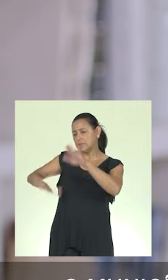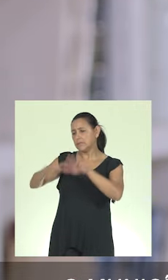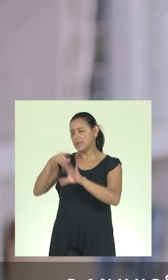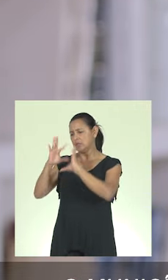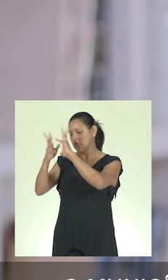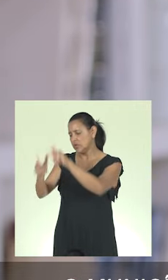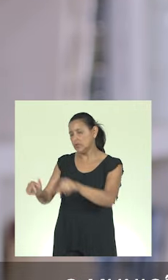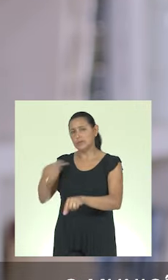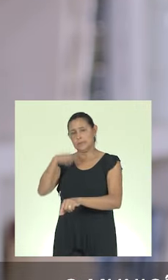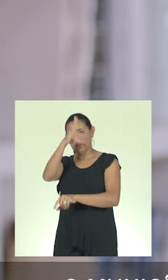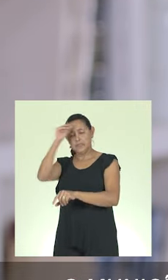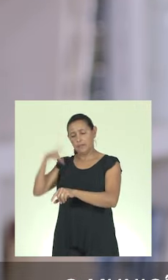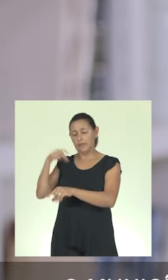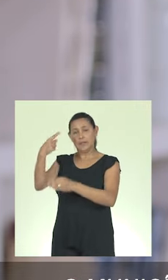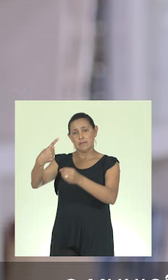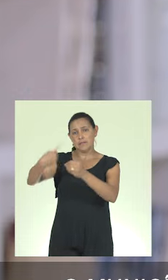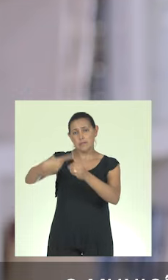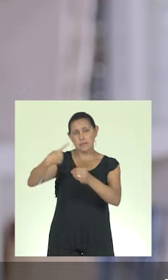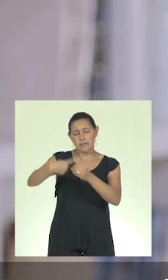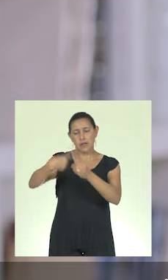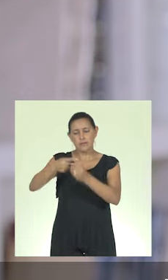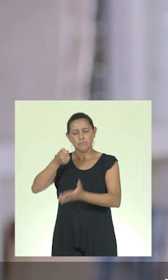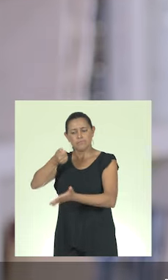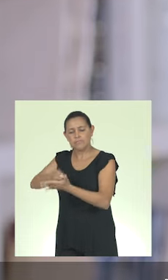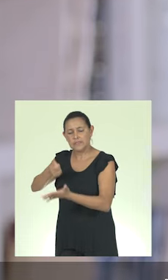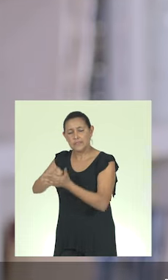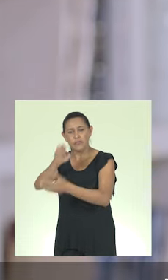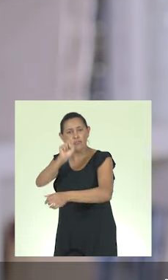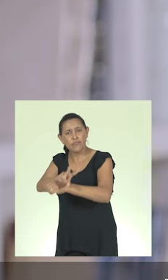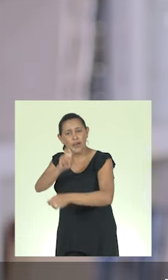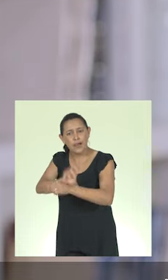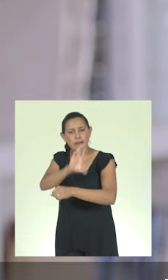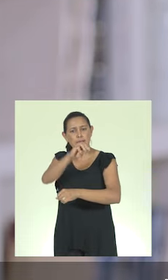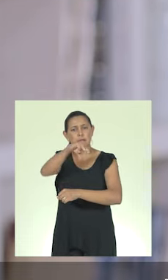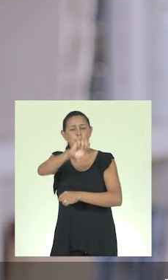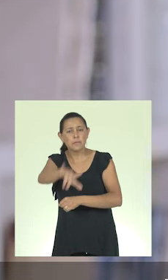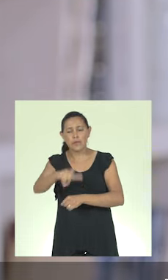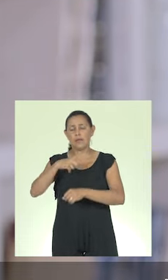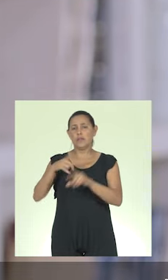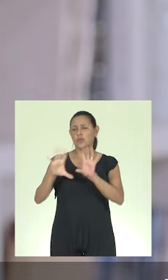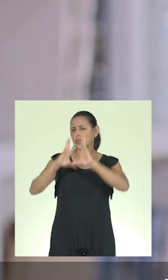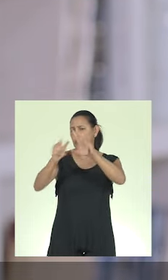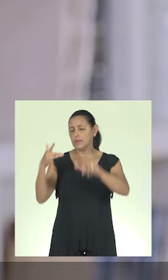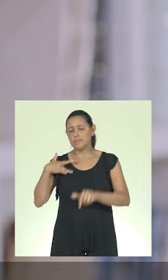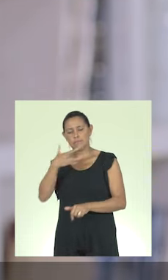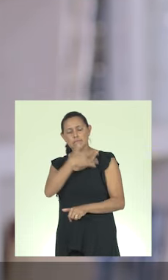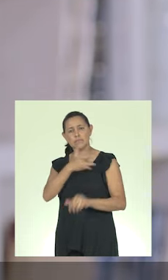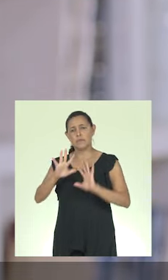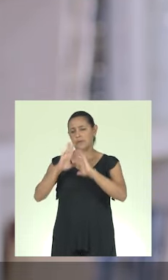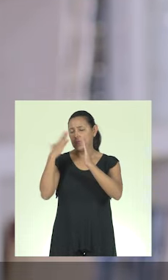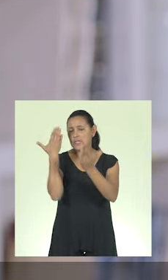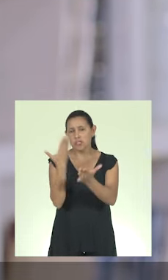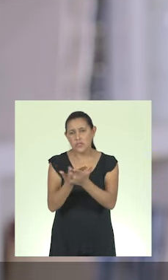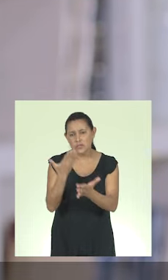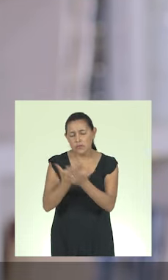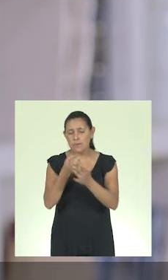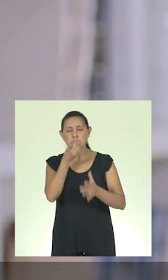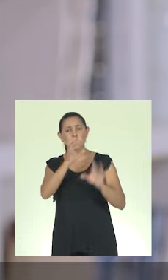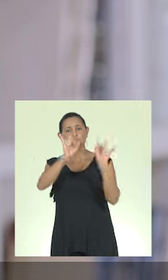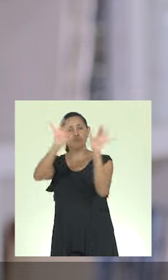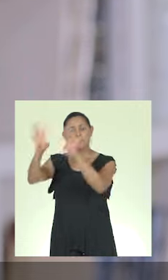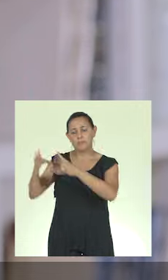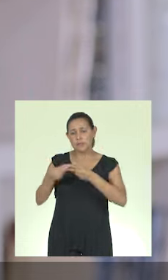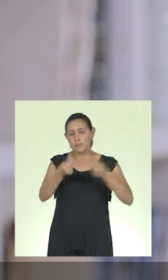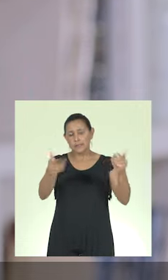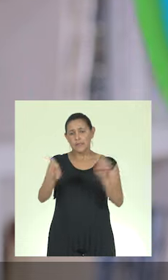tem o dever de garantir vagas em creches, atendimento na saúde, escola de boa qualidade, transporte eficiente e espaços